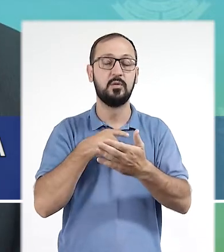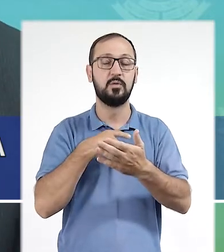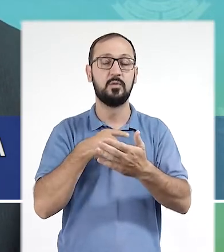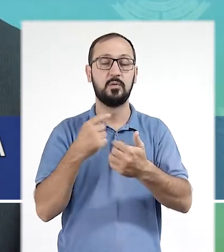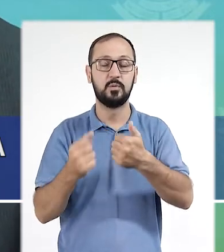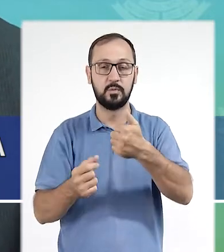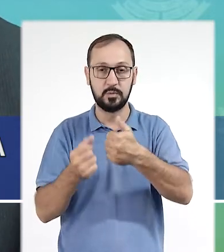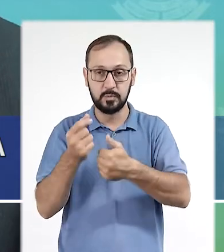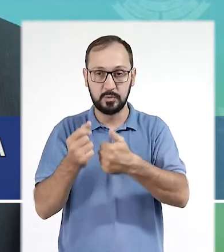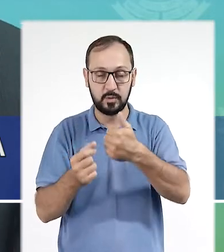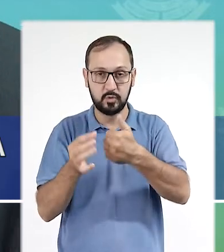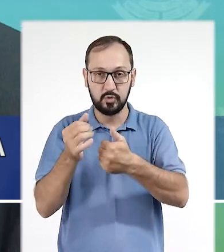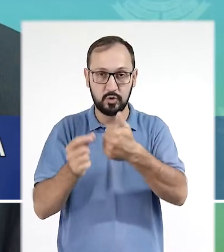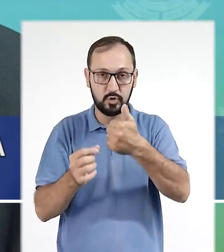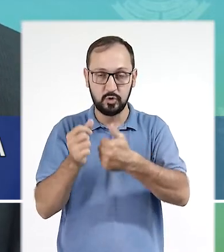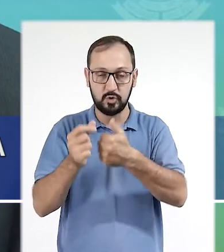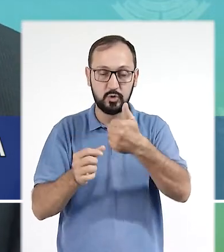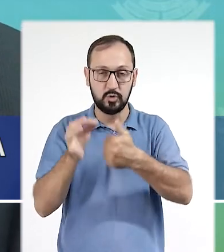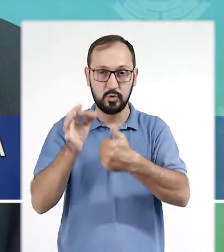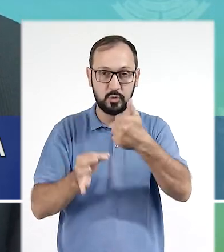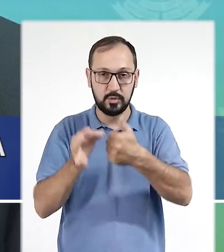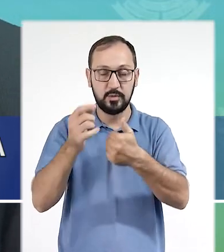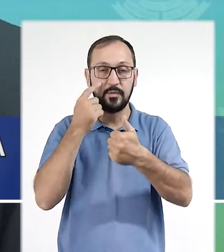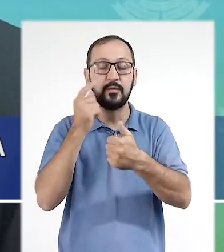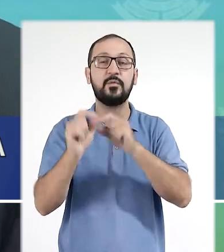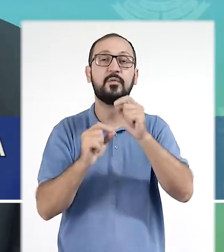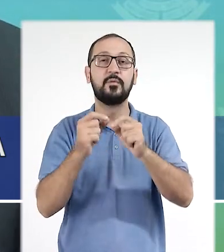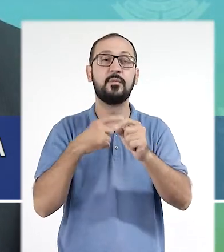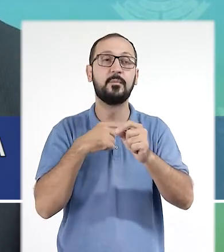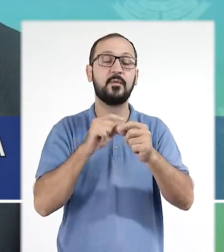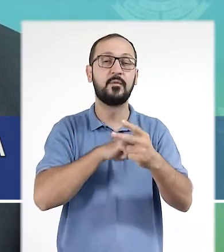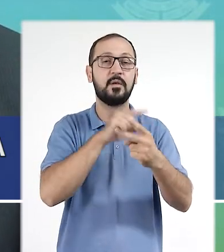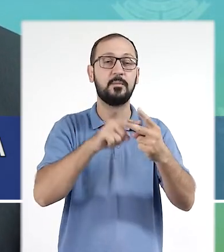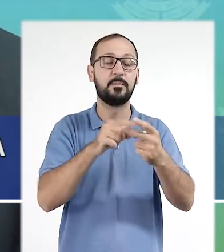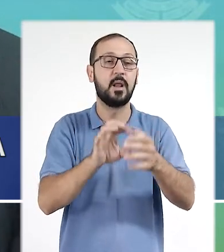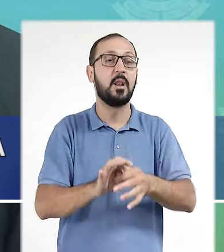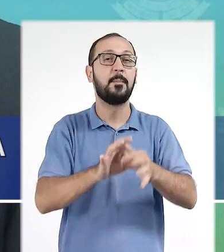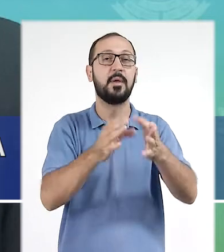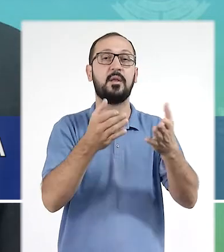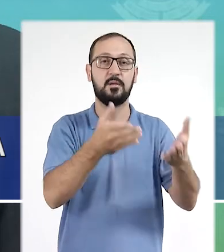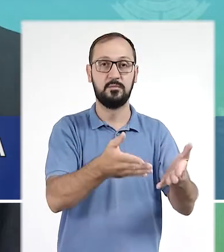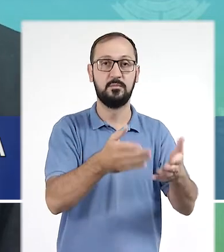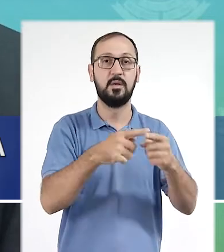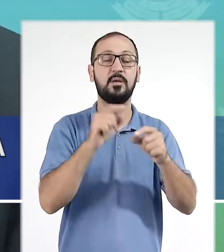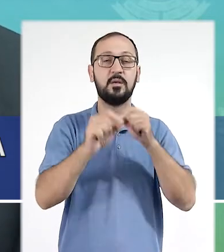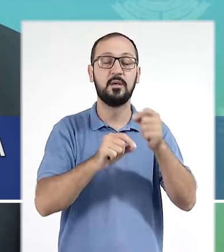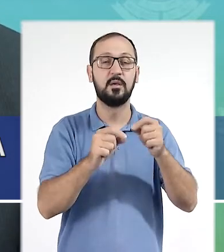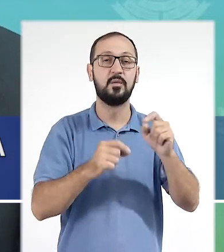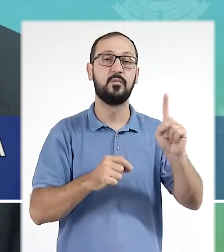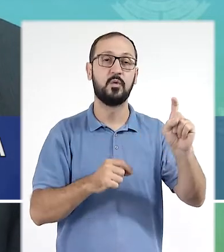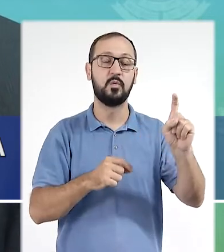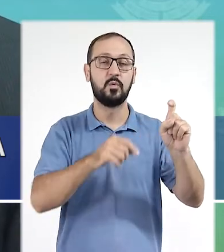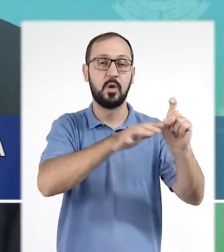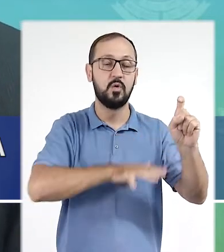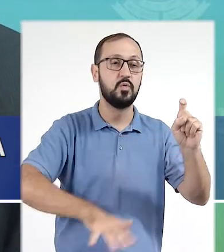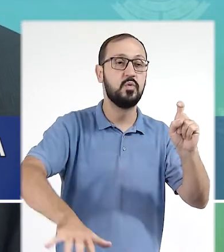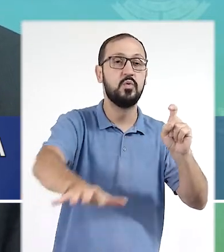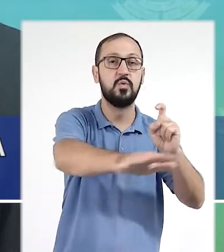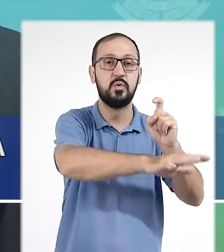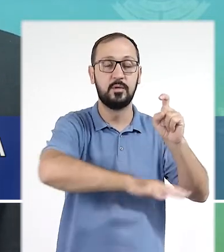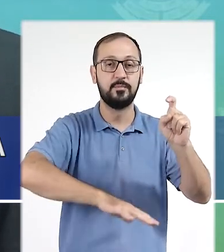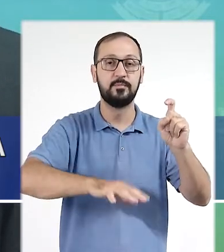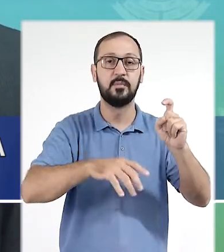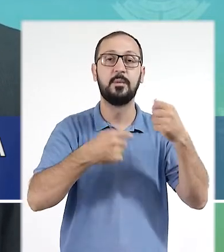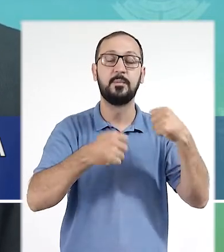de Justiça não toma nenhuma providência para prover a segunda circunscrição, de forma que Dourados e a região,